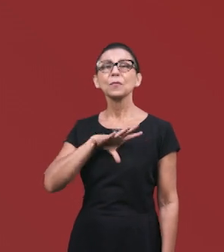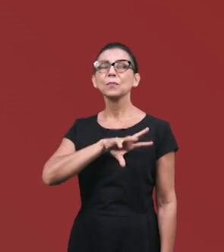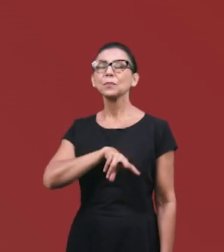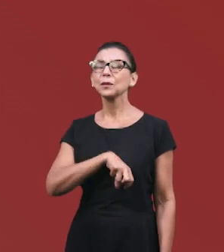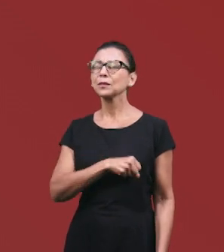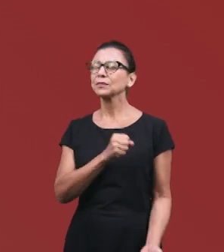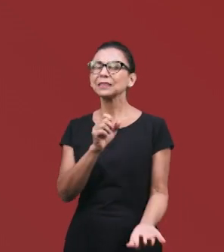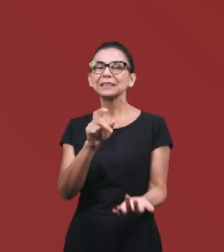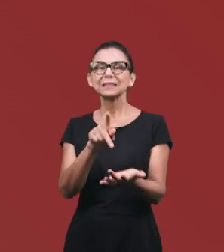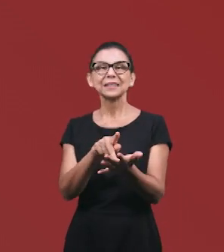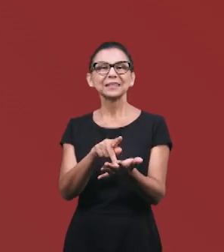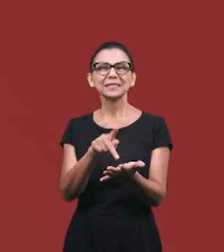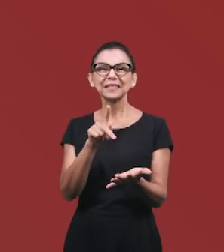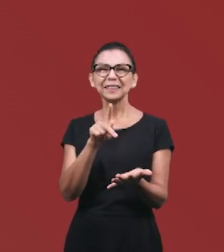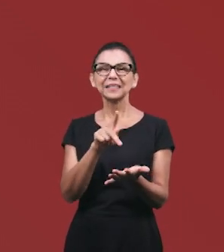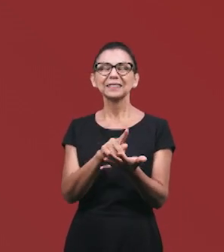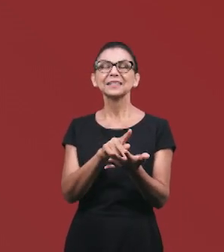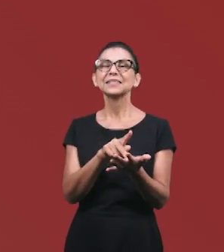O amor